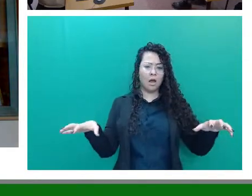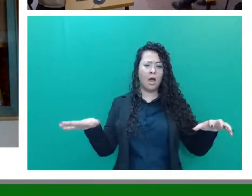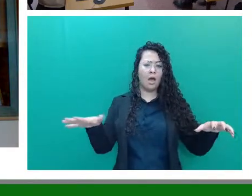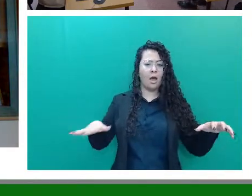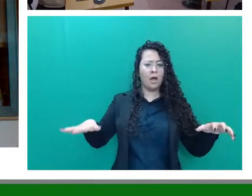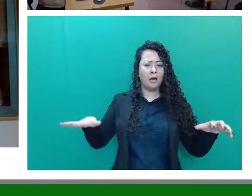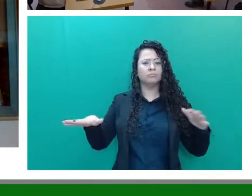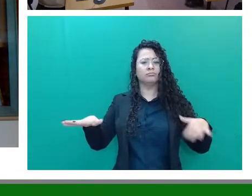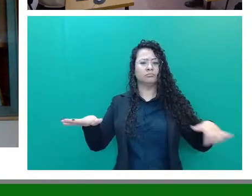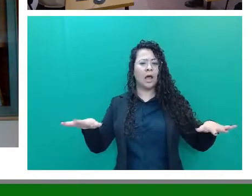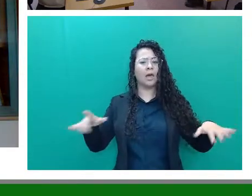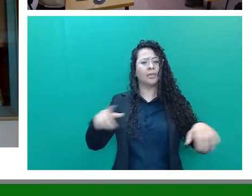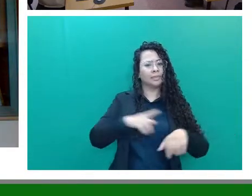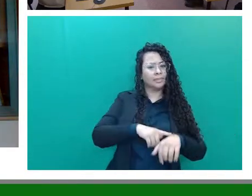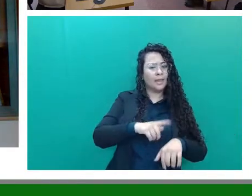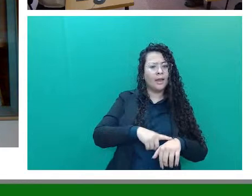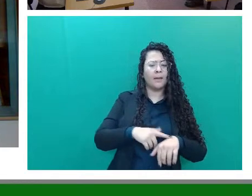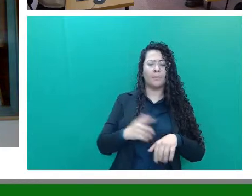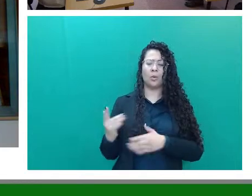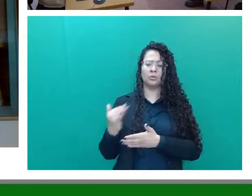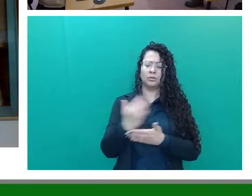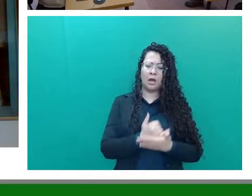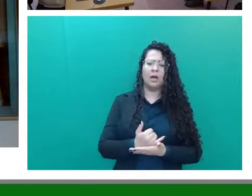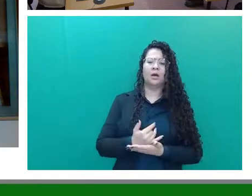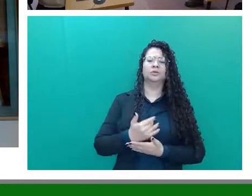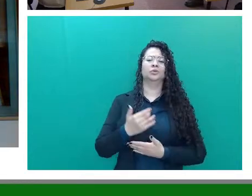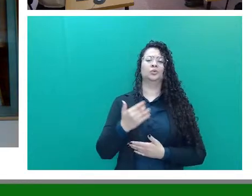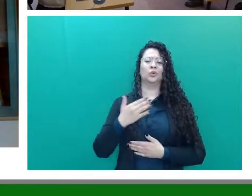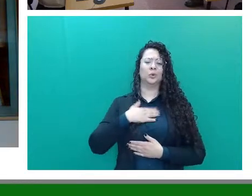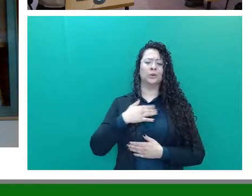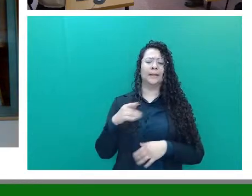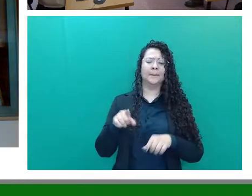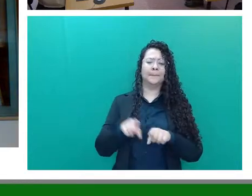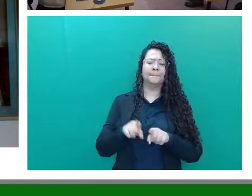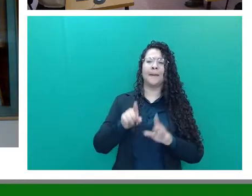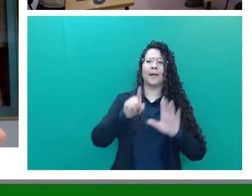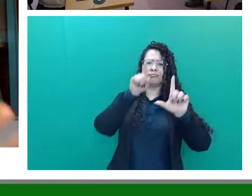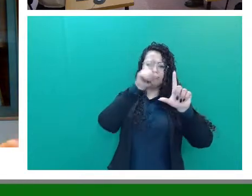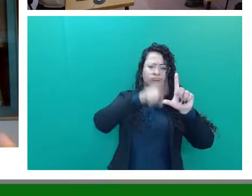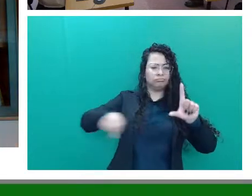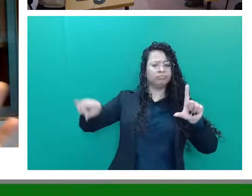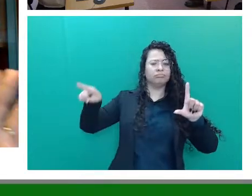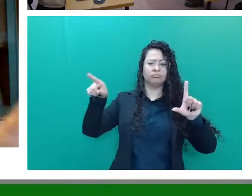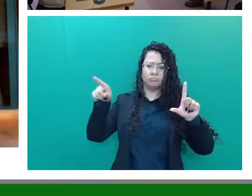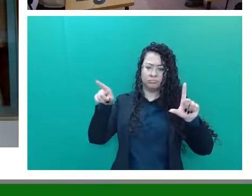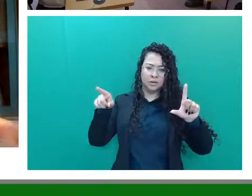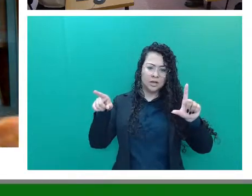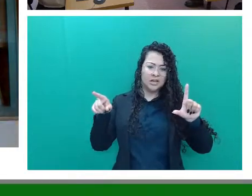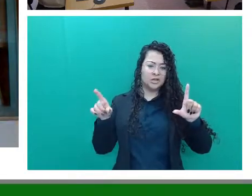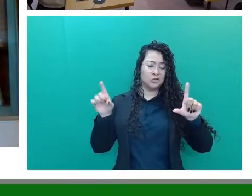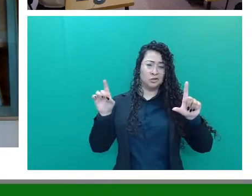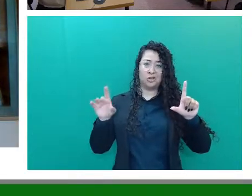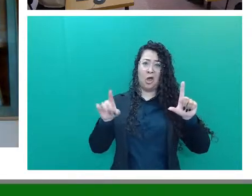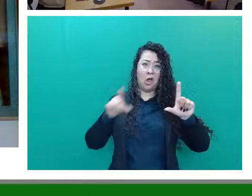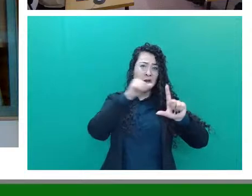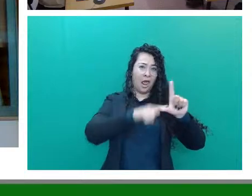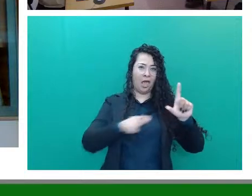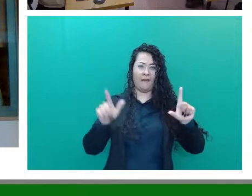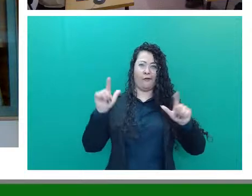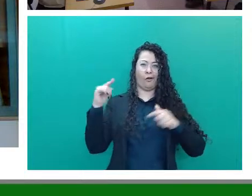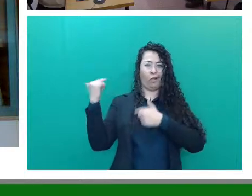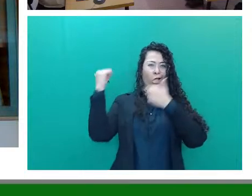Gostei bastante também dos gráficos, da apresentação visual do seu trabalho, não só dos gráficos tradicionais, tipo de